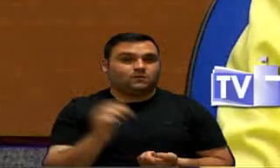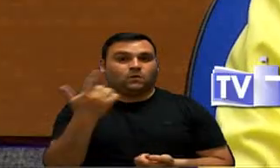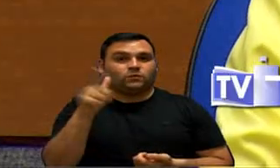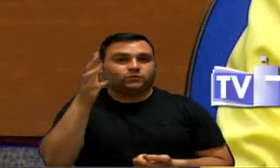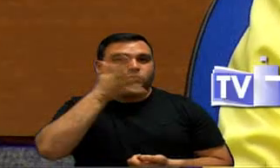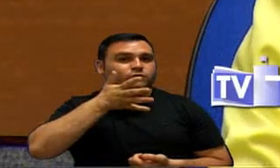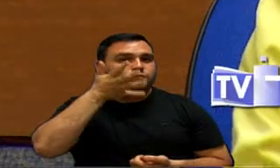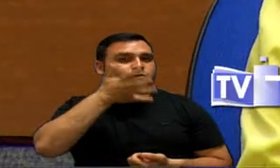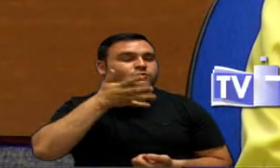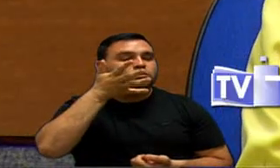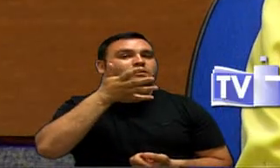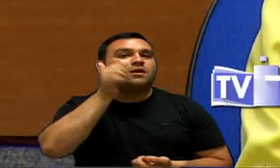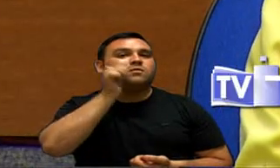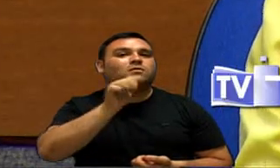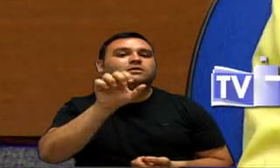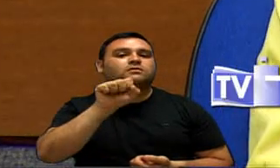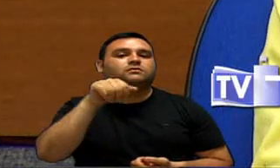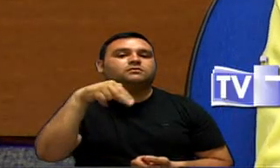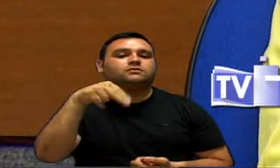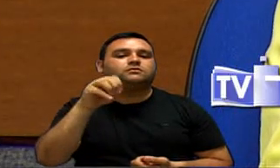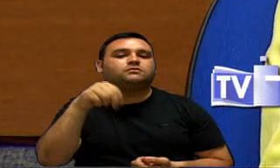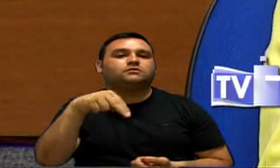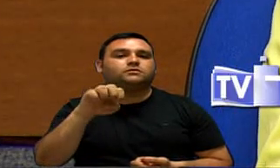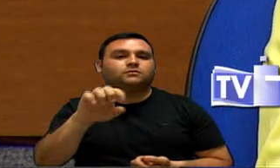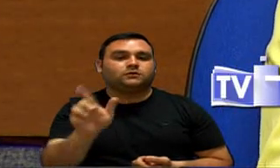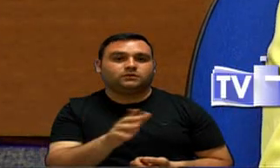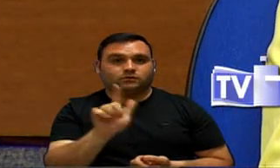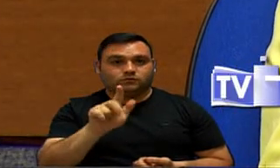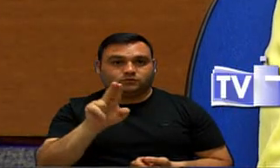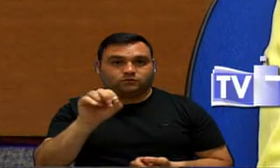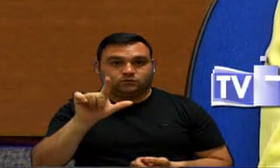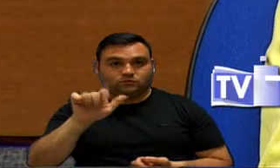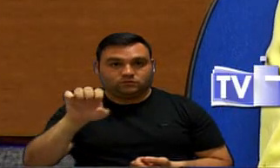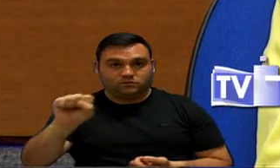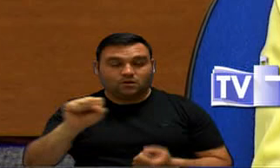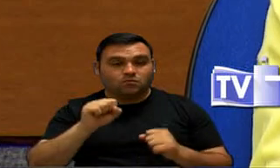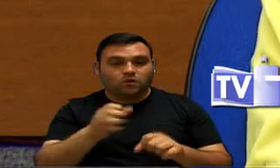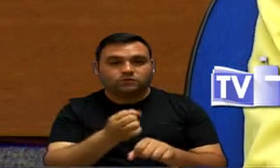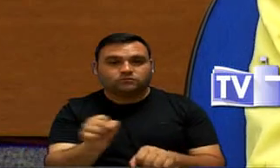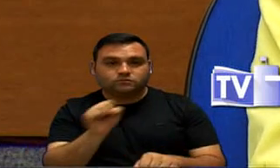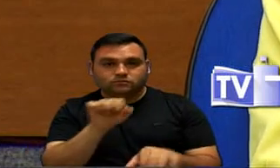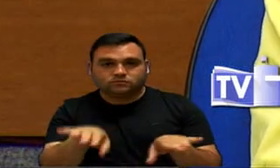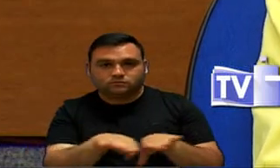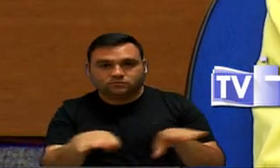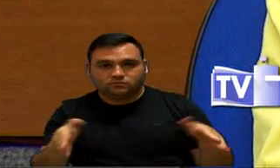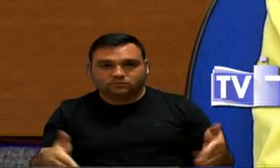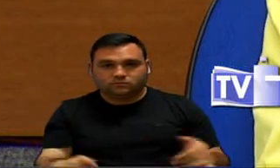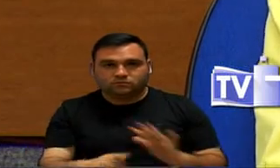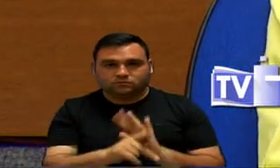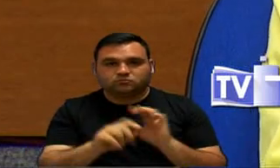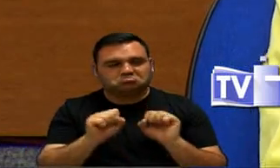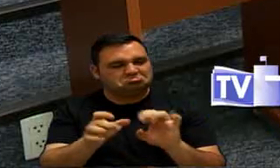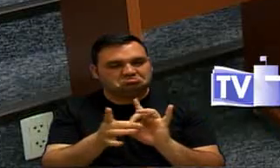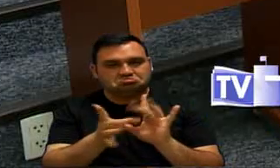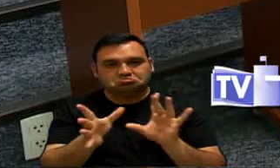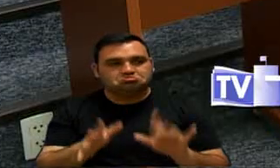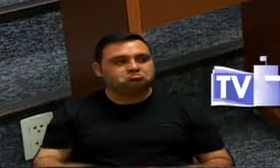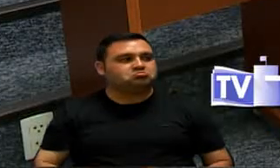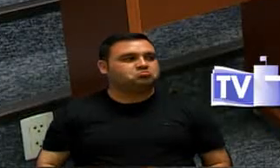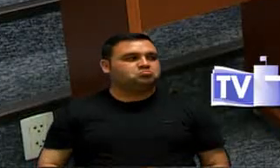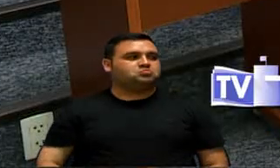Passo a palavra agora para Simone Gurris. Você pode usar um dos microfones da mesa, Simone.